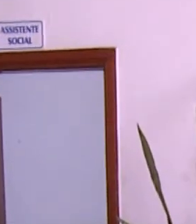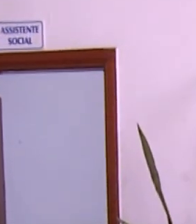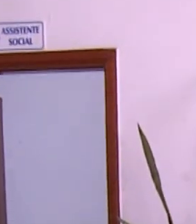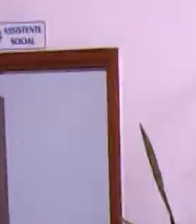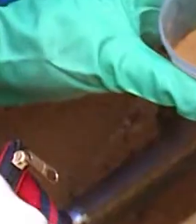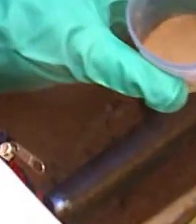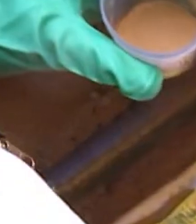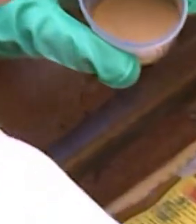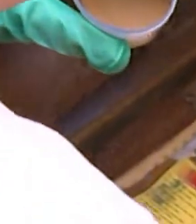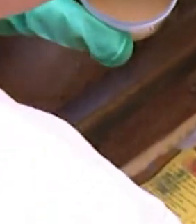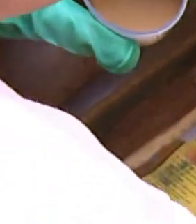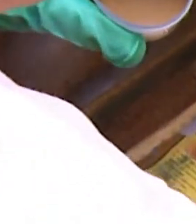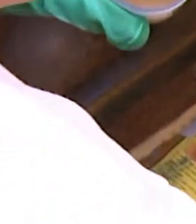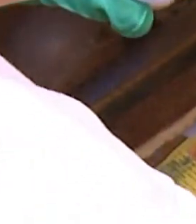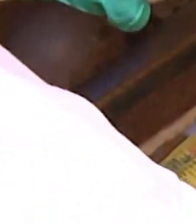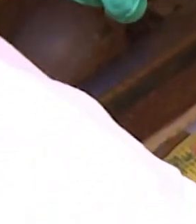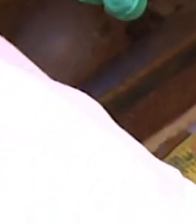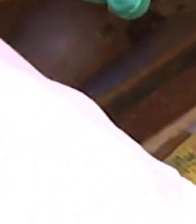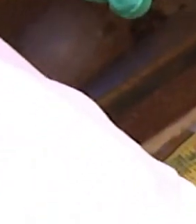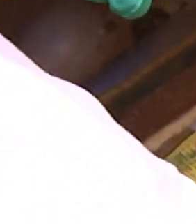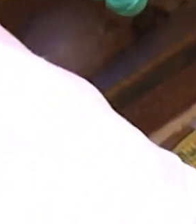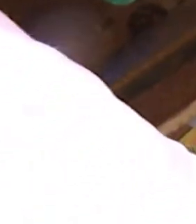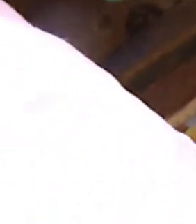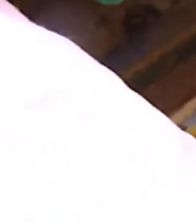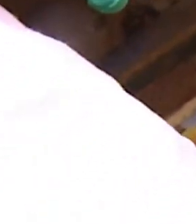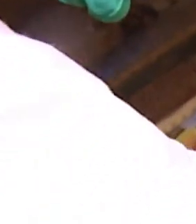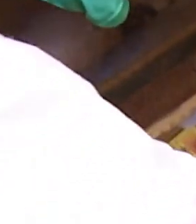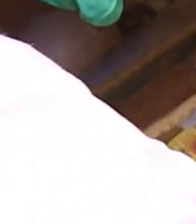Lupércio Garrido a nebulização é necessária para conter uma